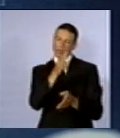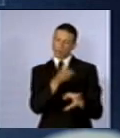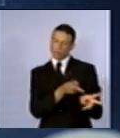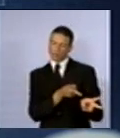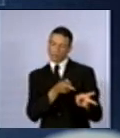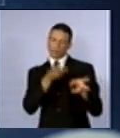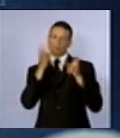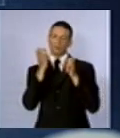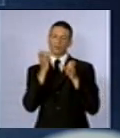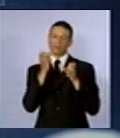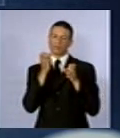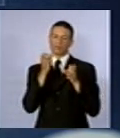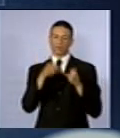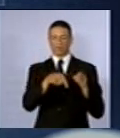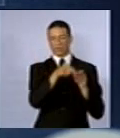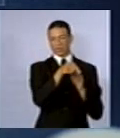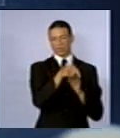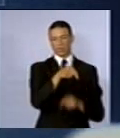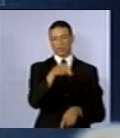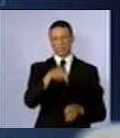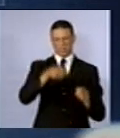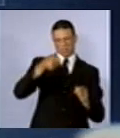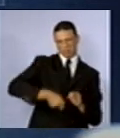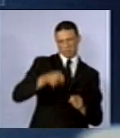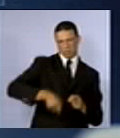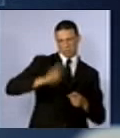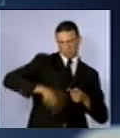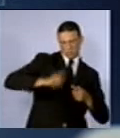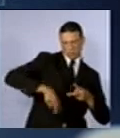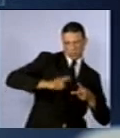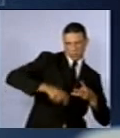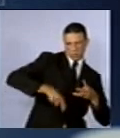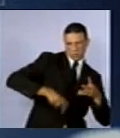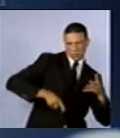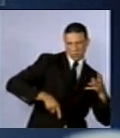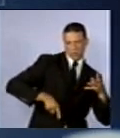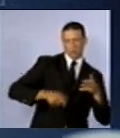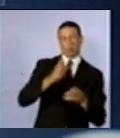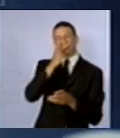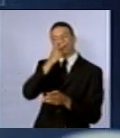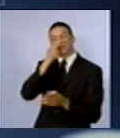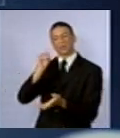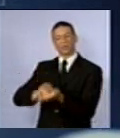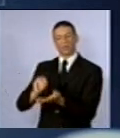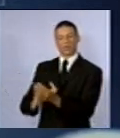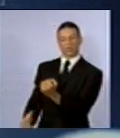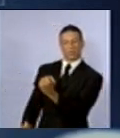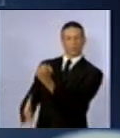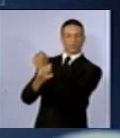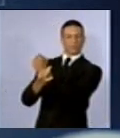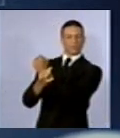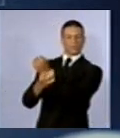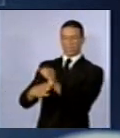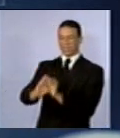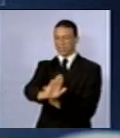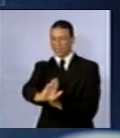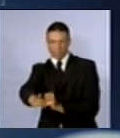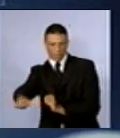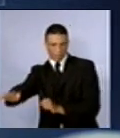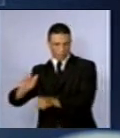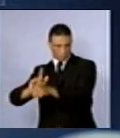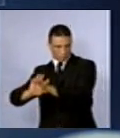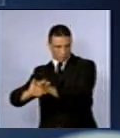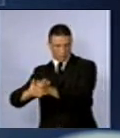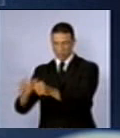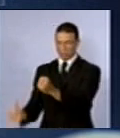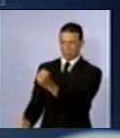que a legislação mais restritiva não tem dado a devida proteção à infância